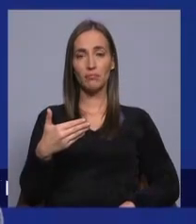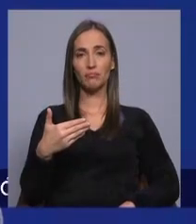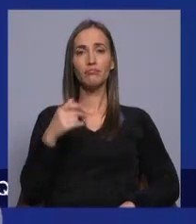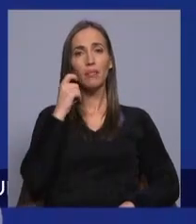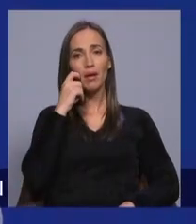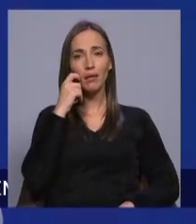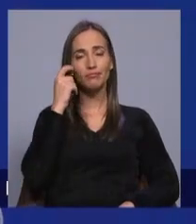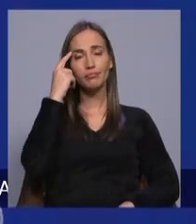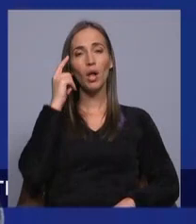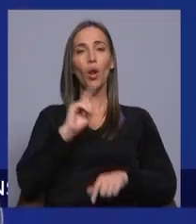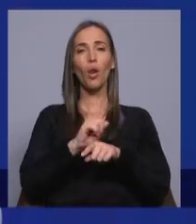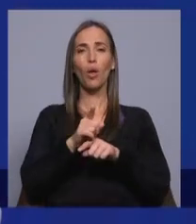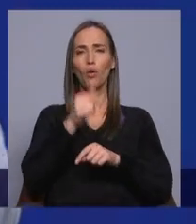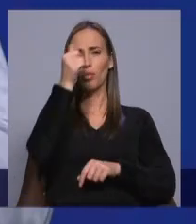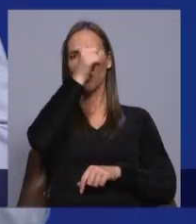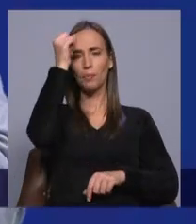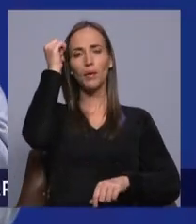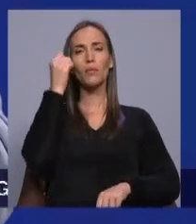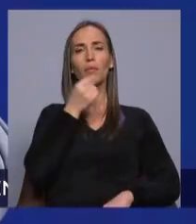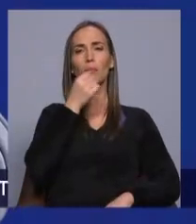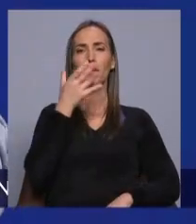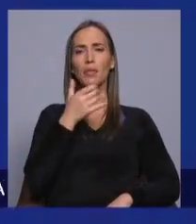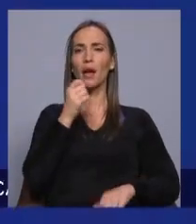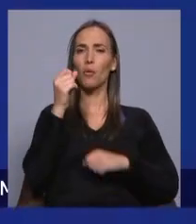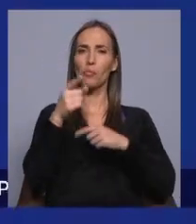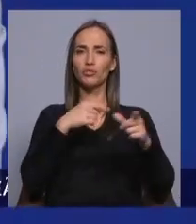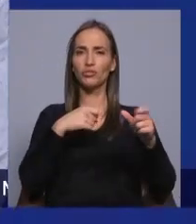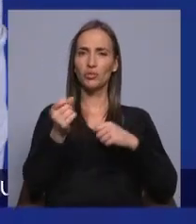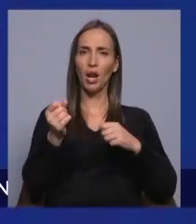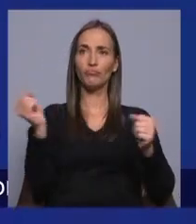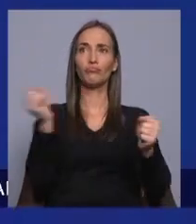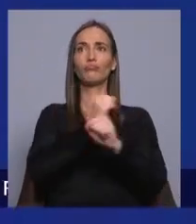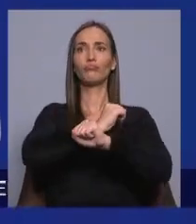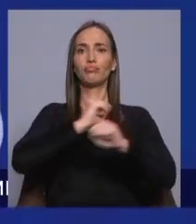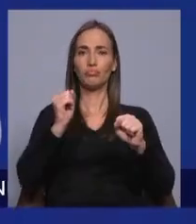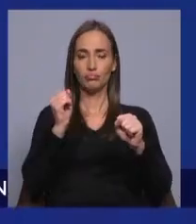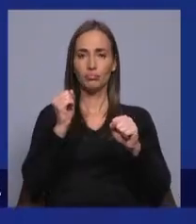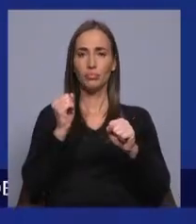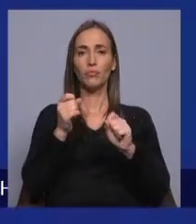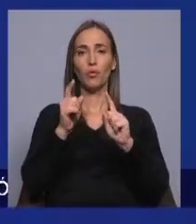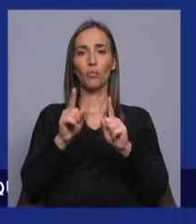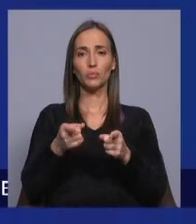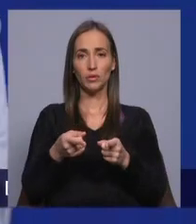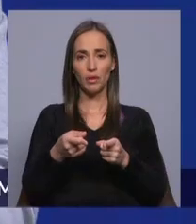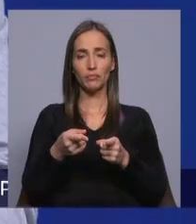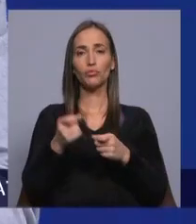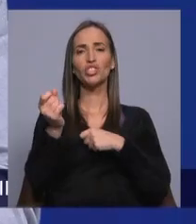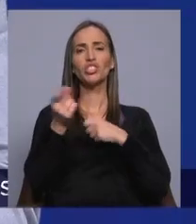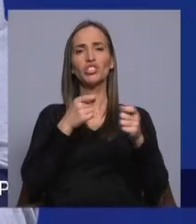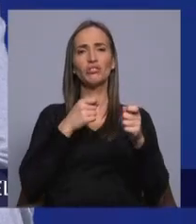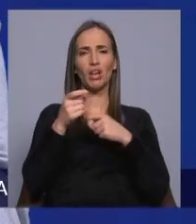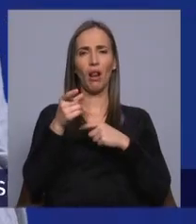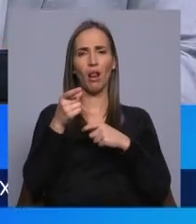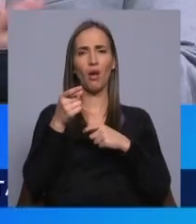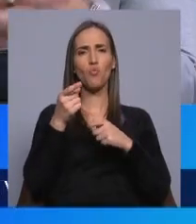logo aos domingos de manhã vamos falar de uma estrela nua e uma estrela que explodiu. Vamos então começar pela sessão de striptease estelar. Estamos a